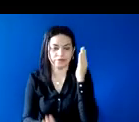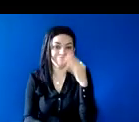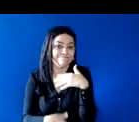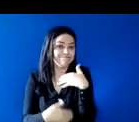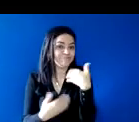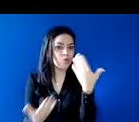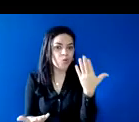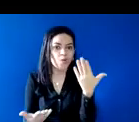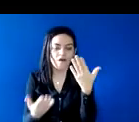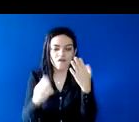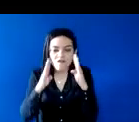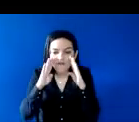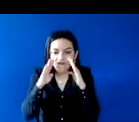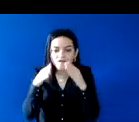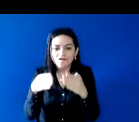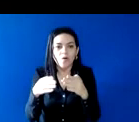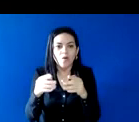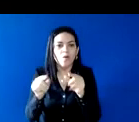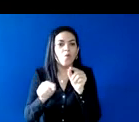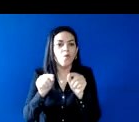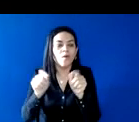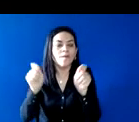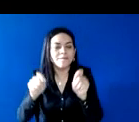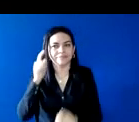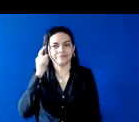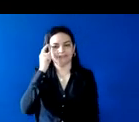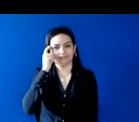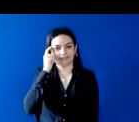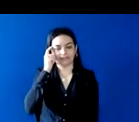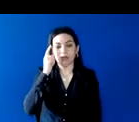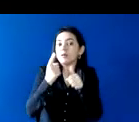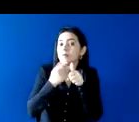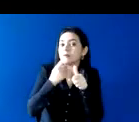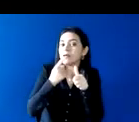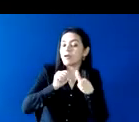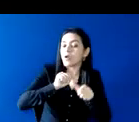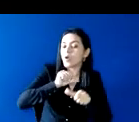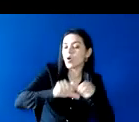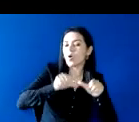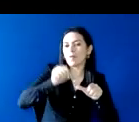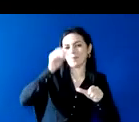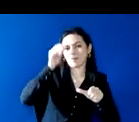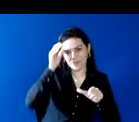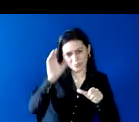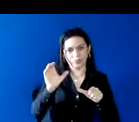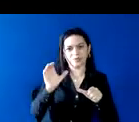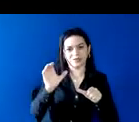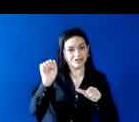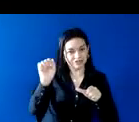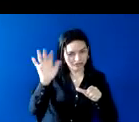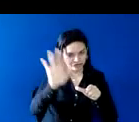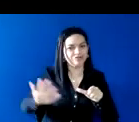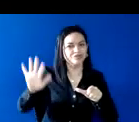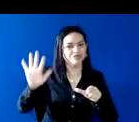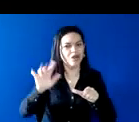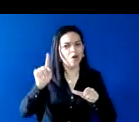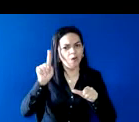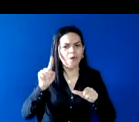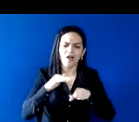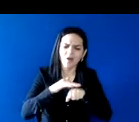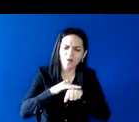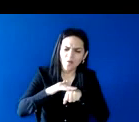os focos de investimento que temos que pensar? Primeiro, mudança de cultura, né, que é uma mudança geral, é conversarmos